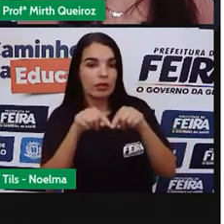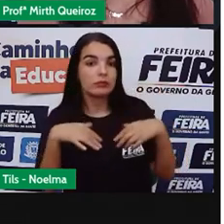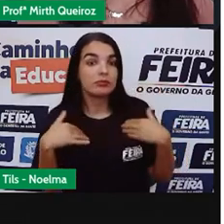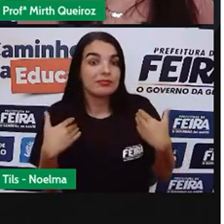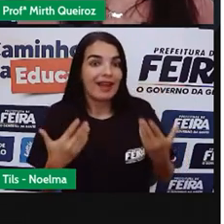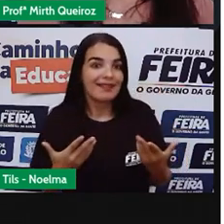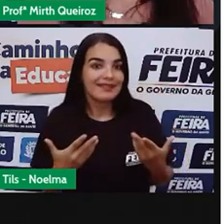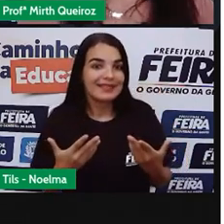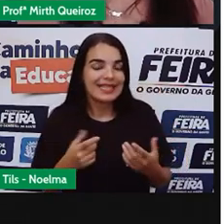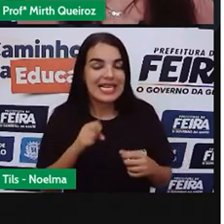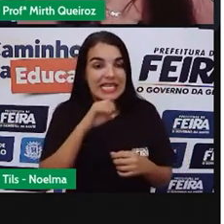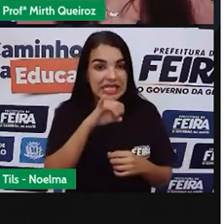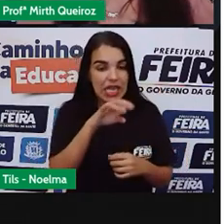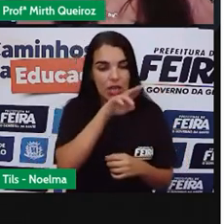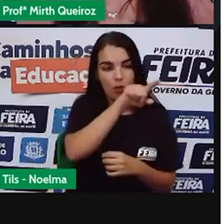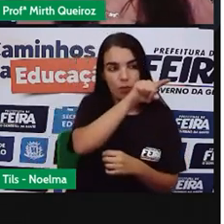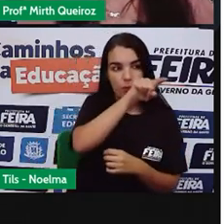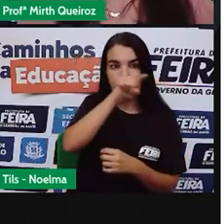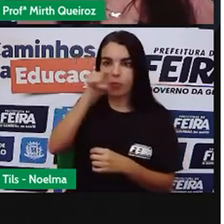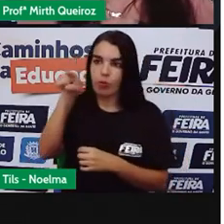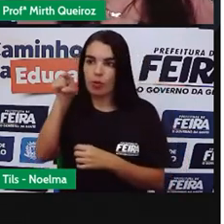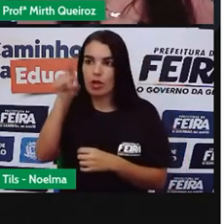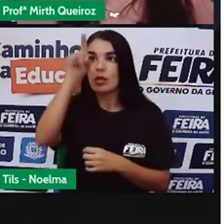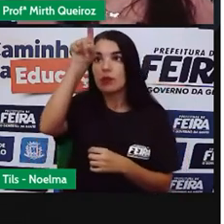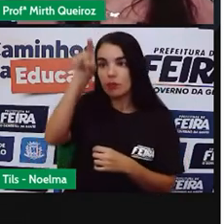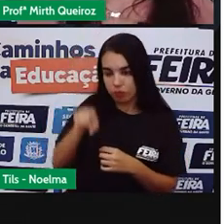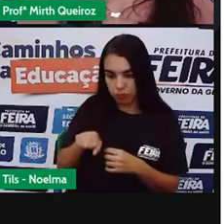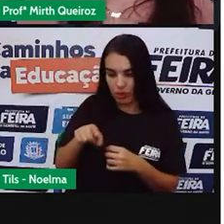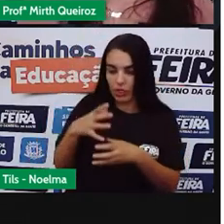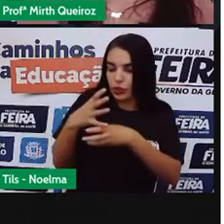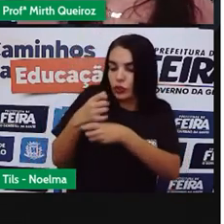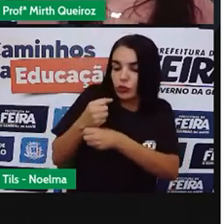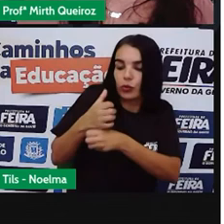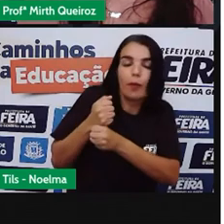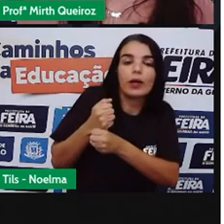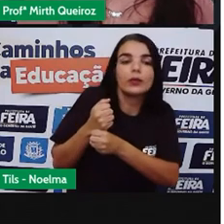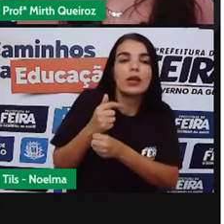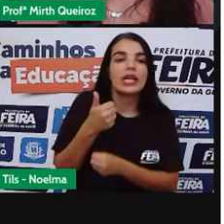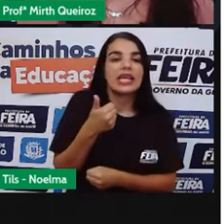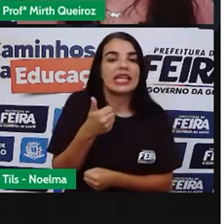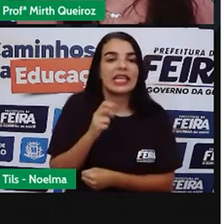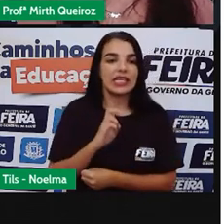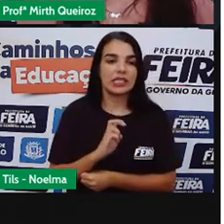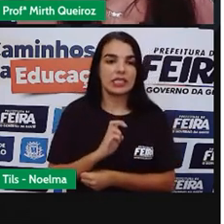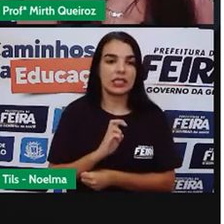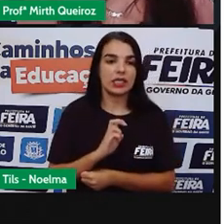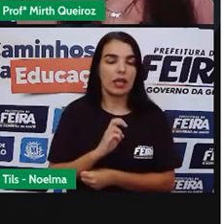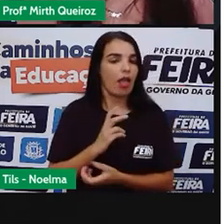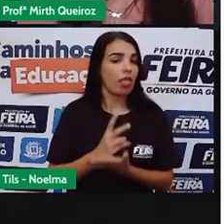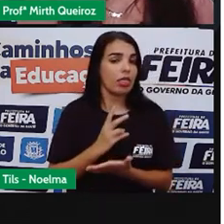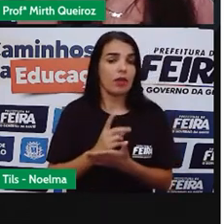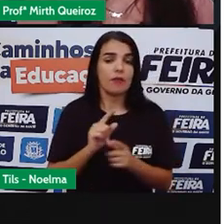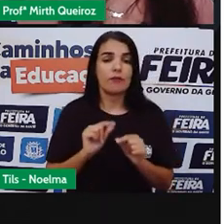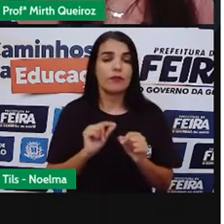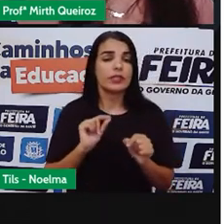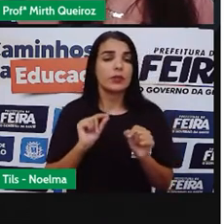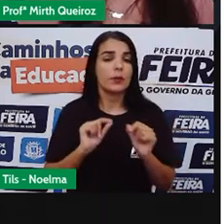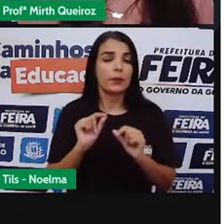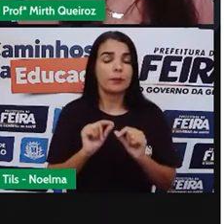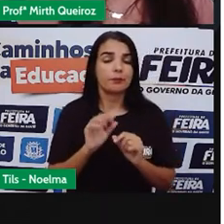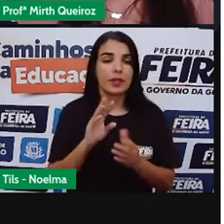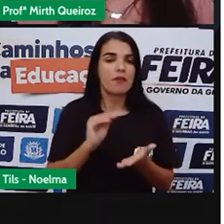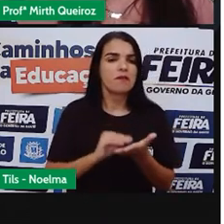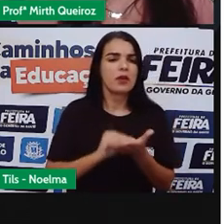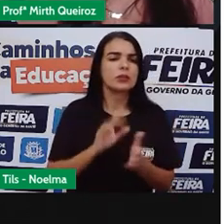na diagonal, na vertical, na horizontal, sempre tem que dar o numeral 15, né? Então, só a gente somar e ver quanto é